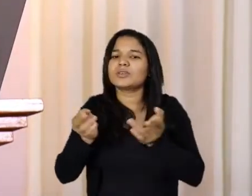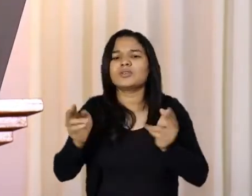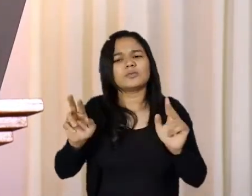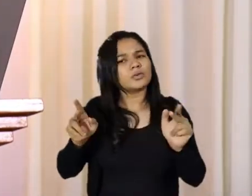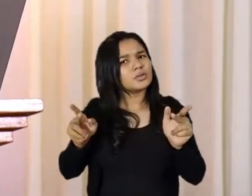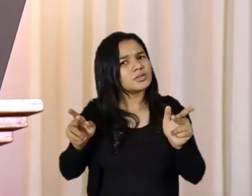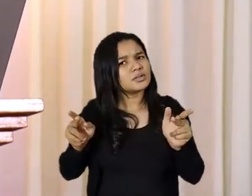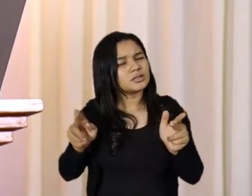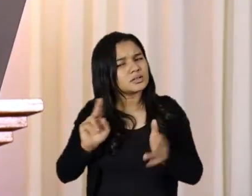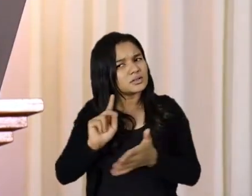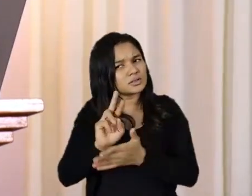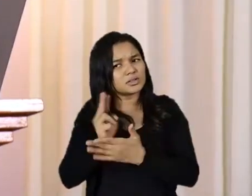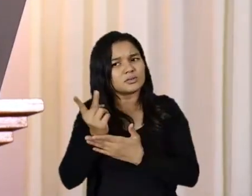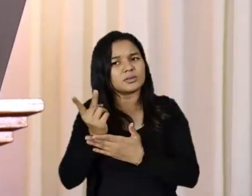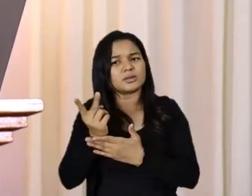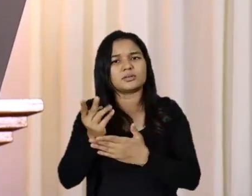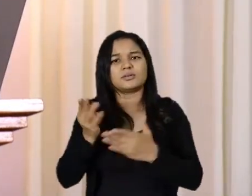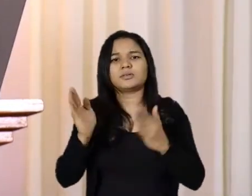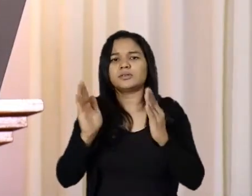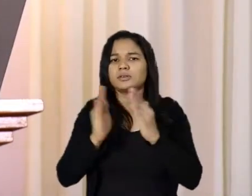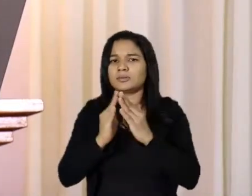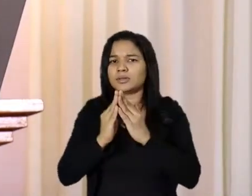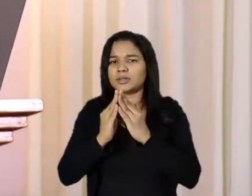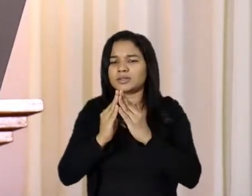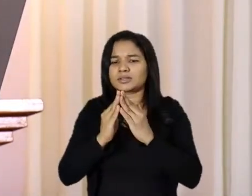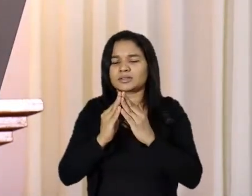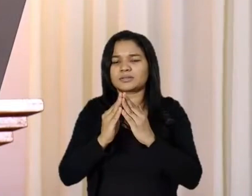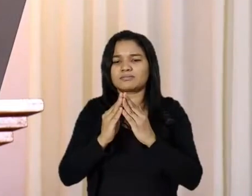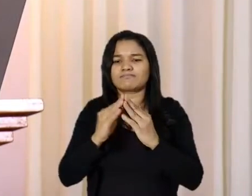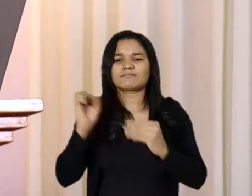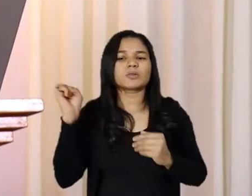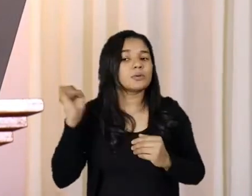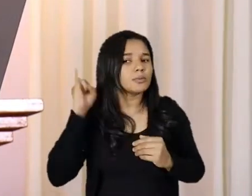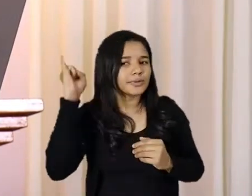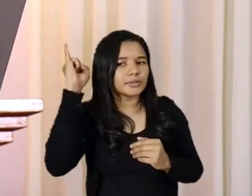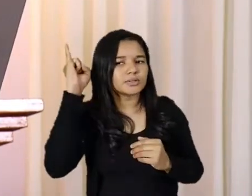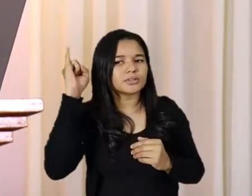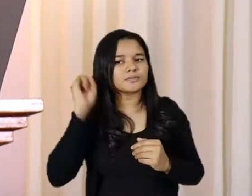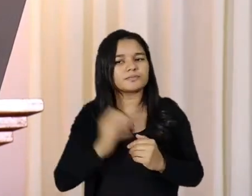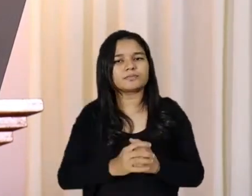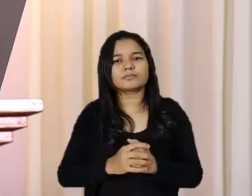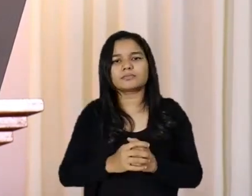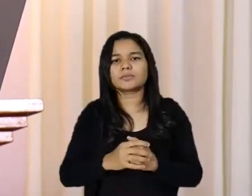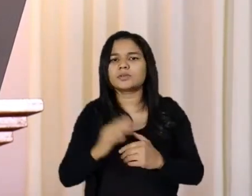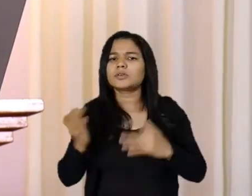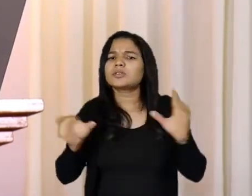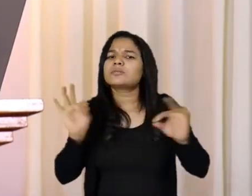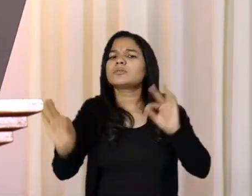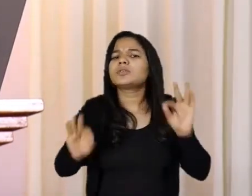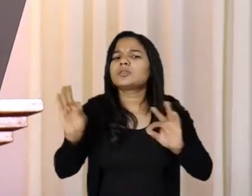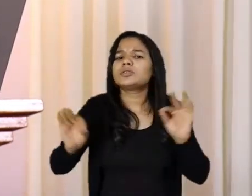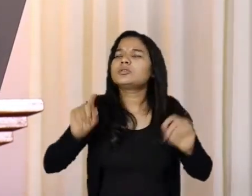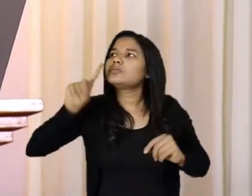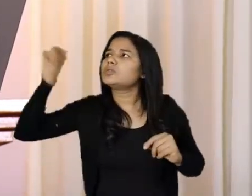que significa quando é dito que Deus escolheu o material a ser construído